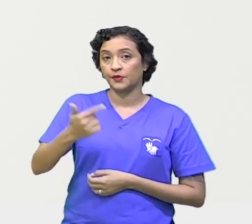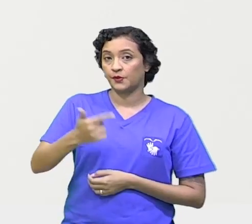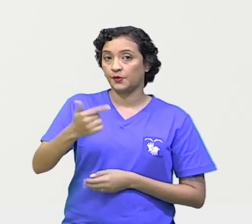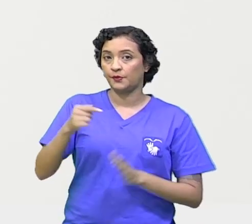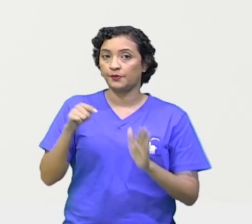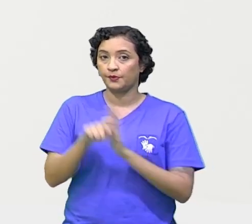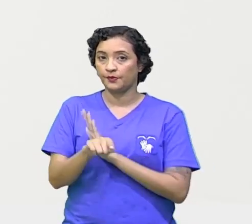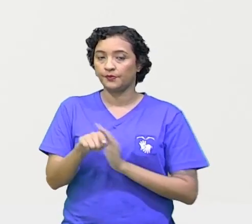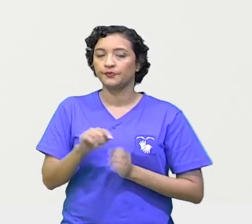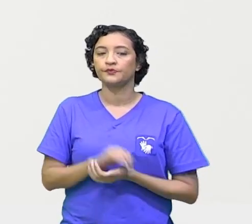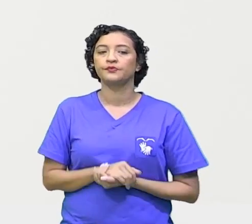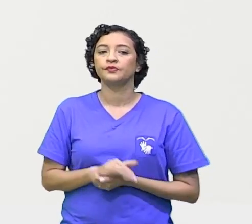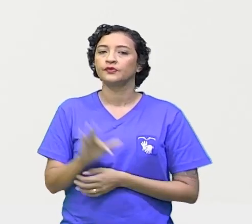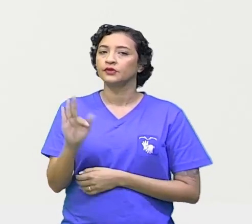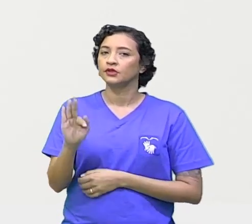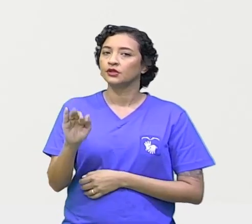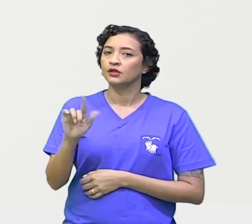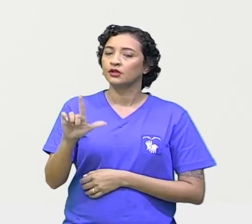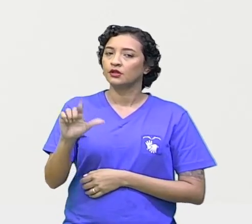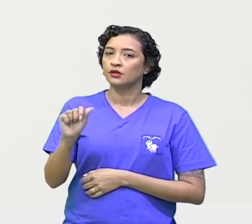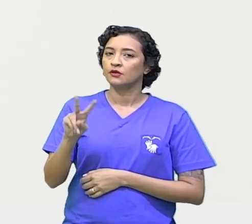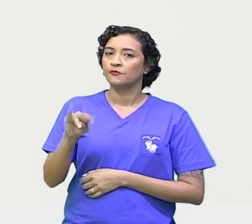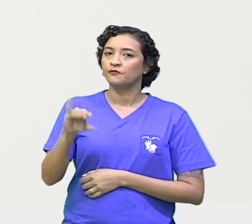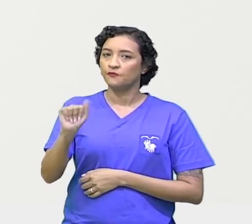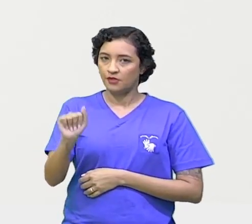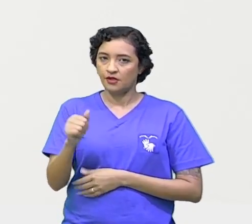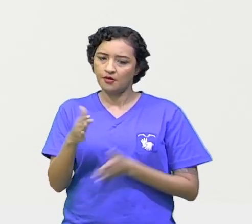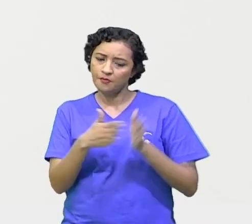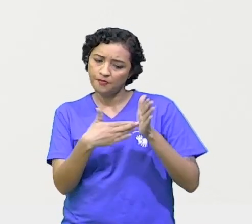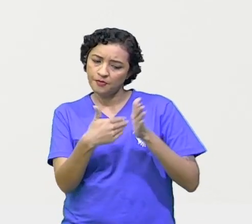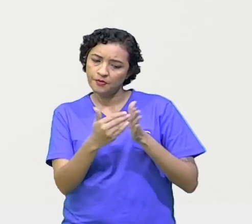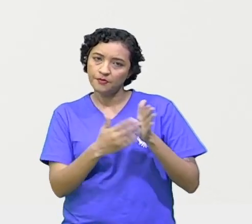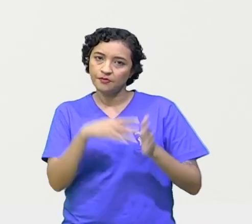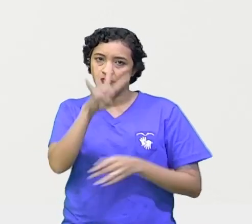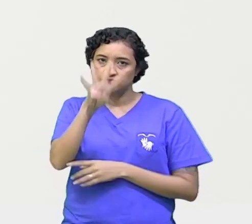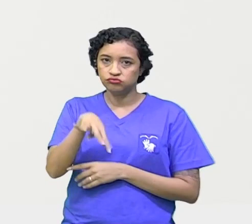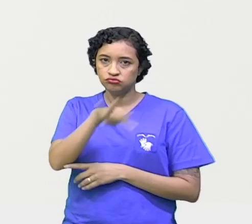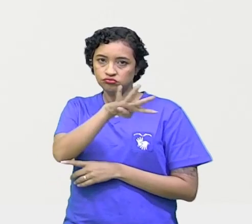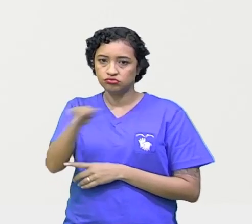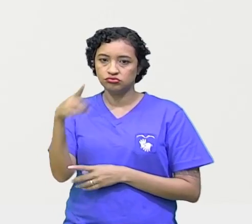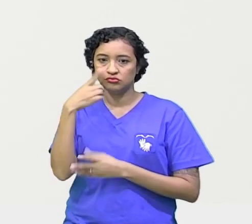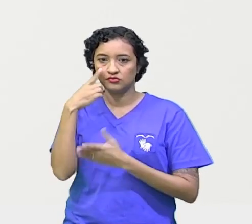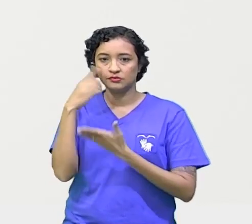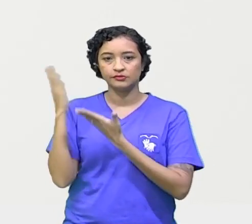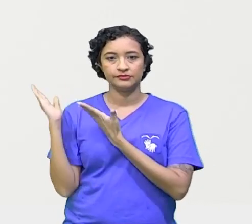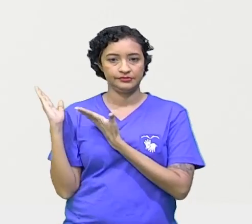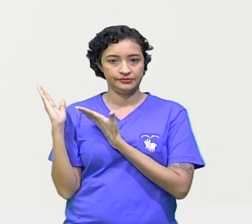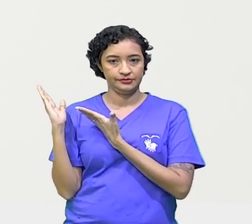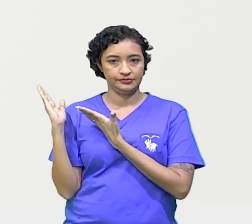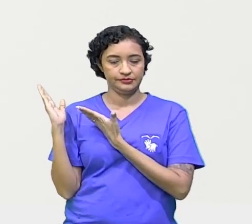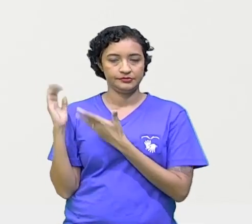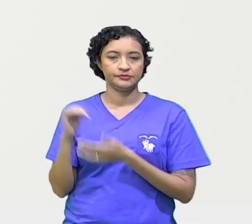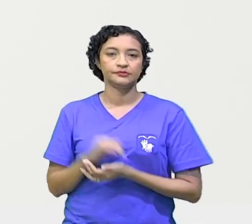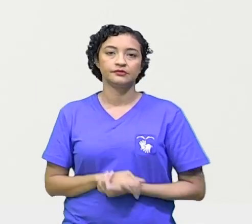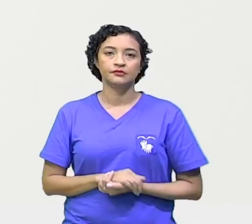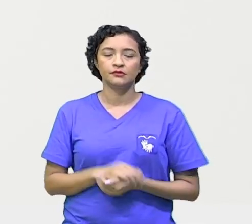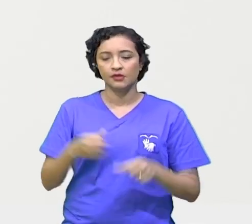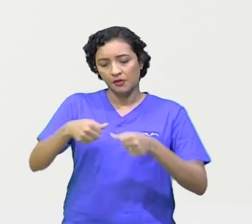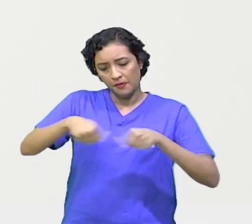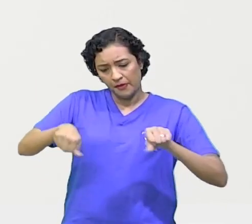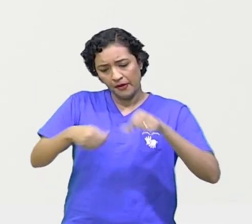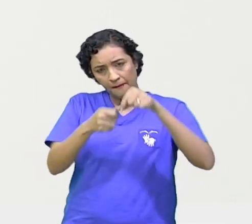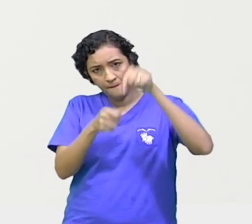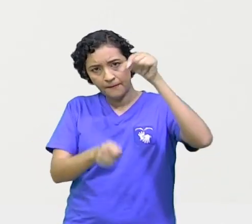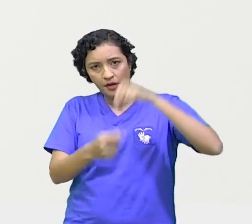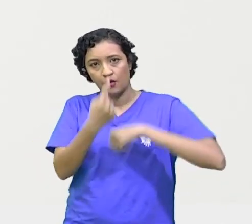Segundo item. Flávia pintou uma figura em malha quadriculada. Observe aí a malha, de medidas 1 em 1, tá